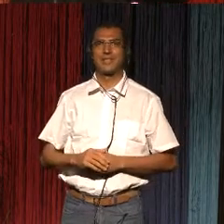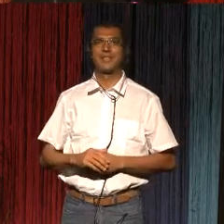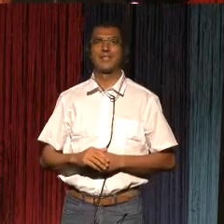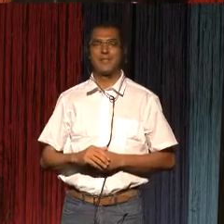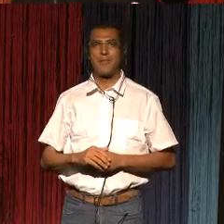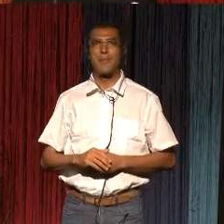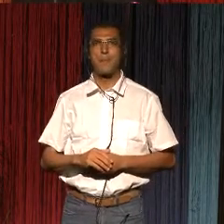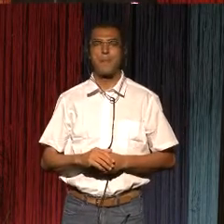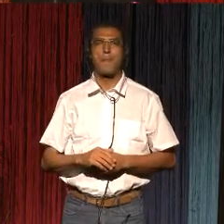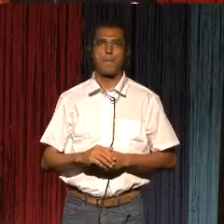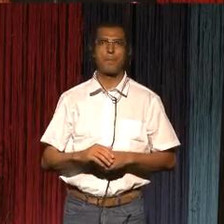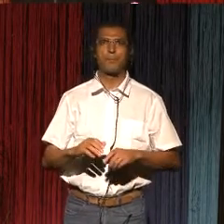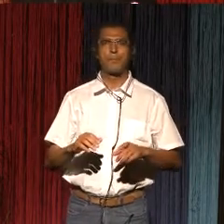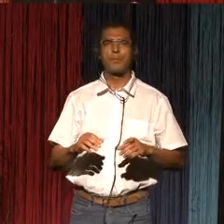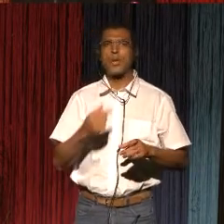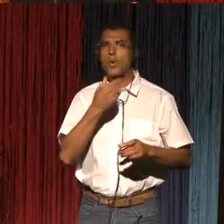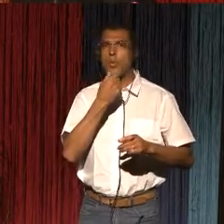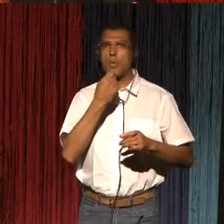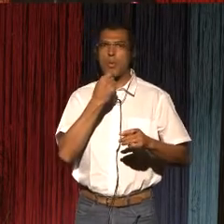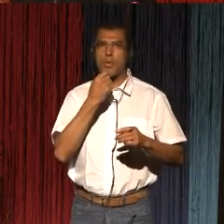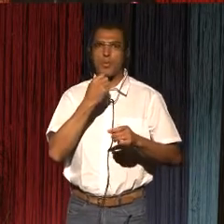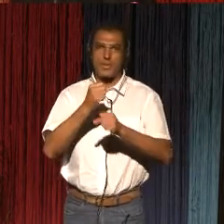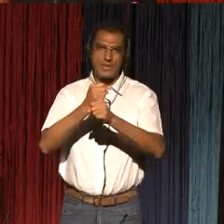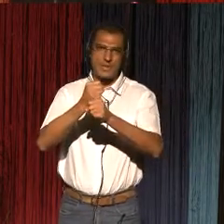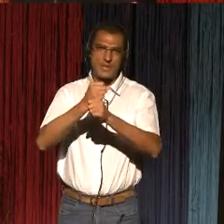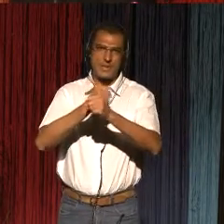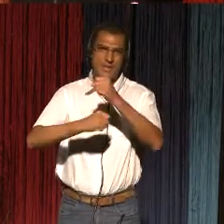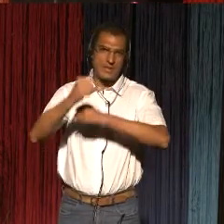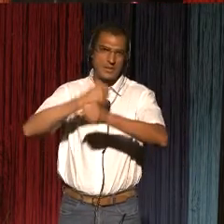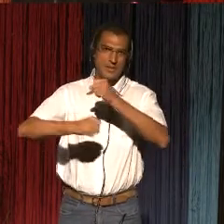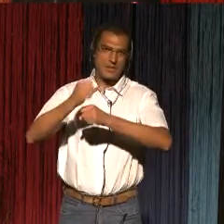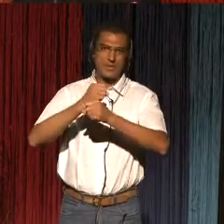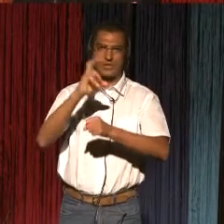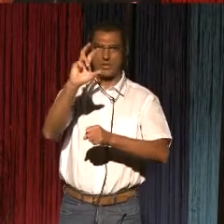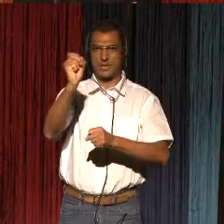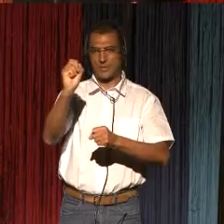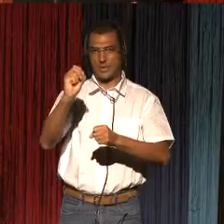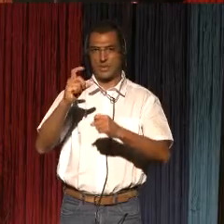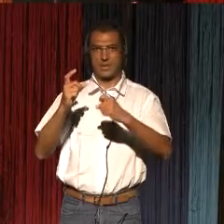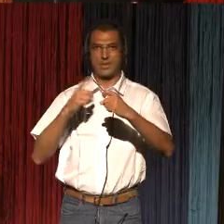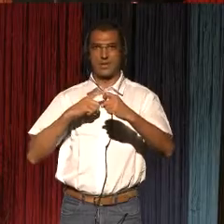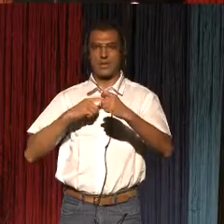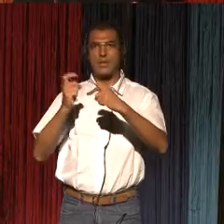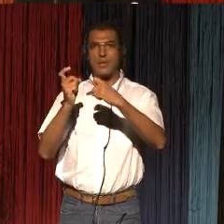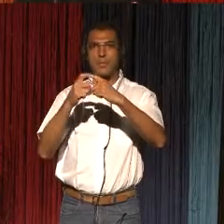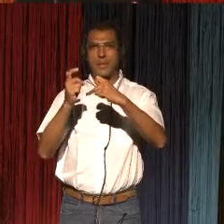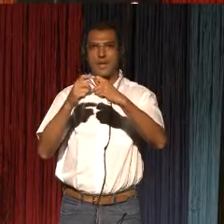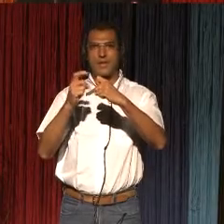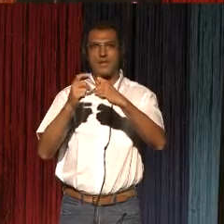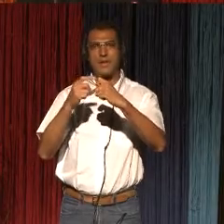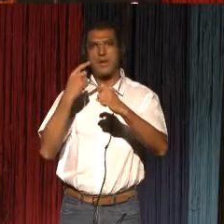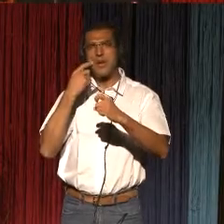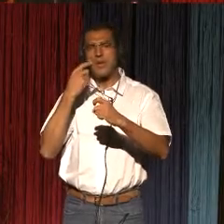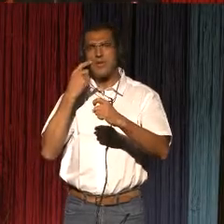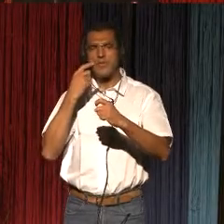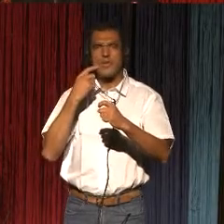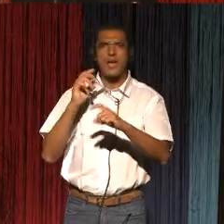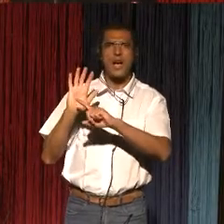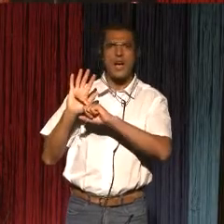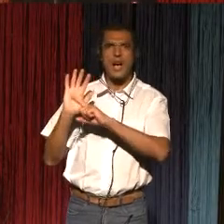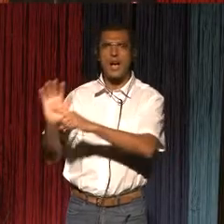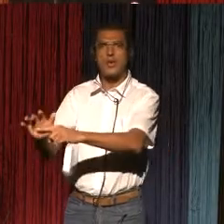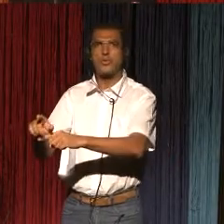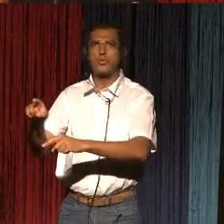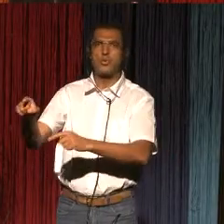Há mais de 50 anos, o Dr. Jerome Frank estudou, então, que tipo de psicoterapia tinha o melhor resultado. Será